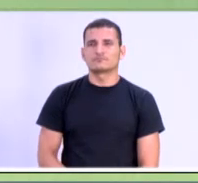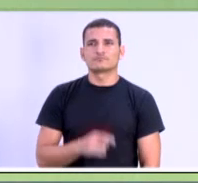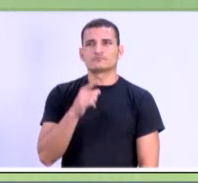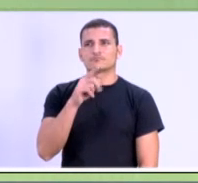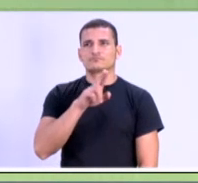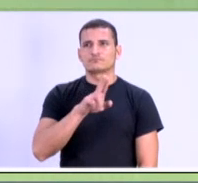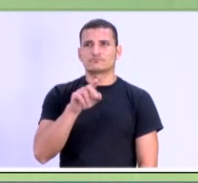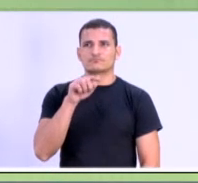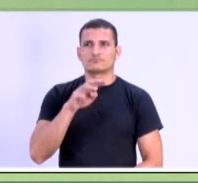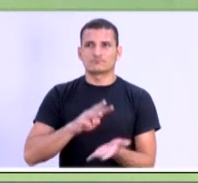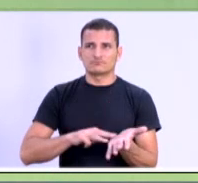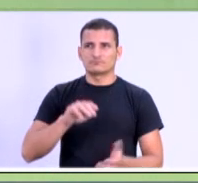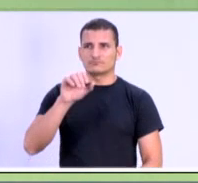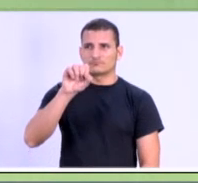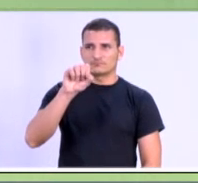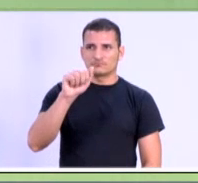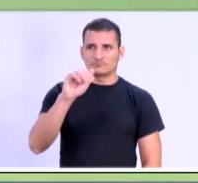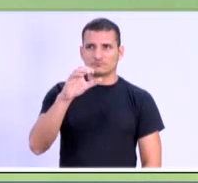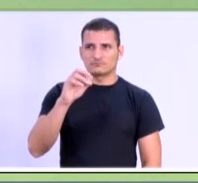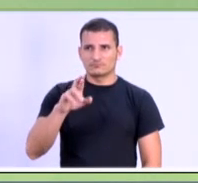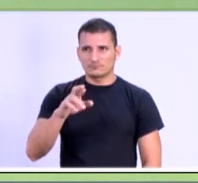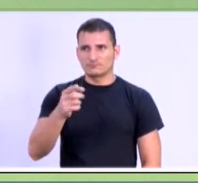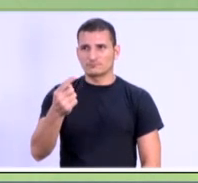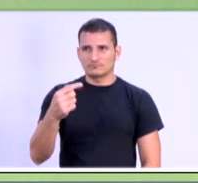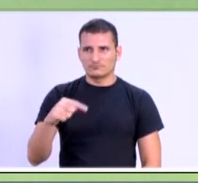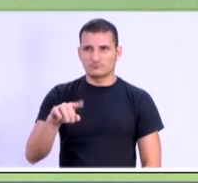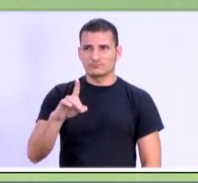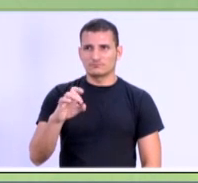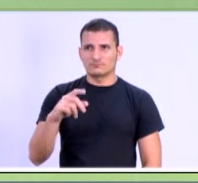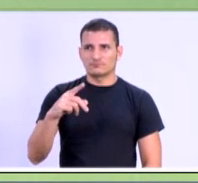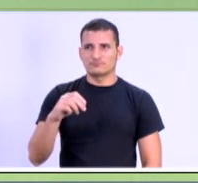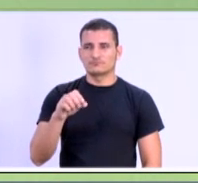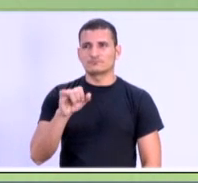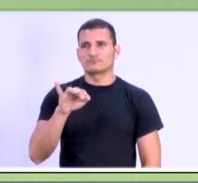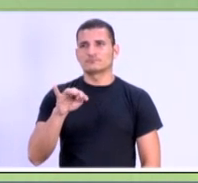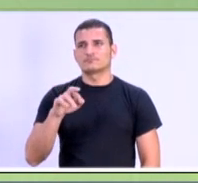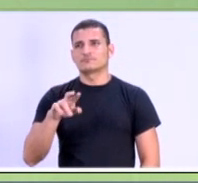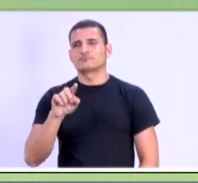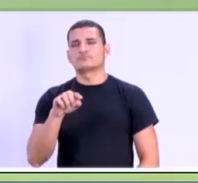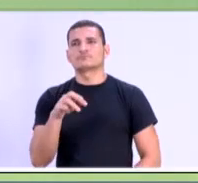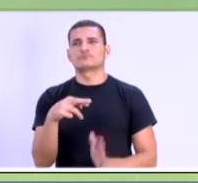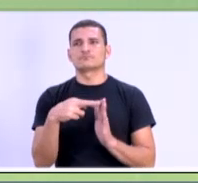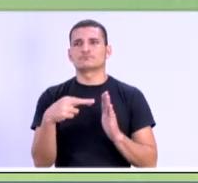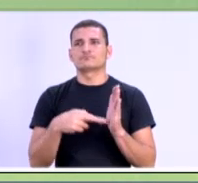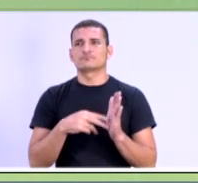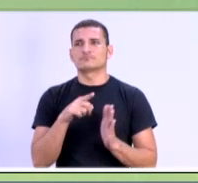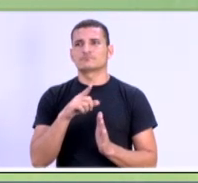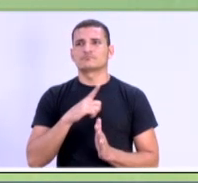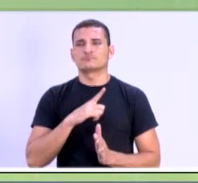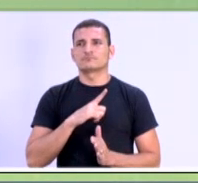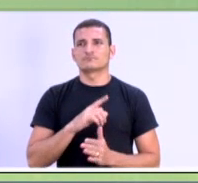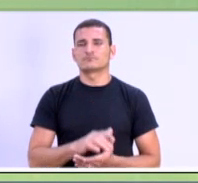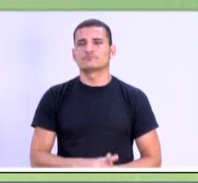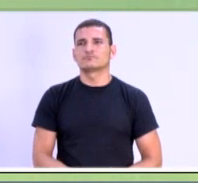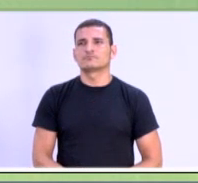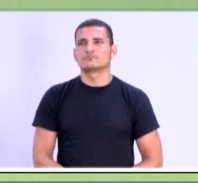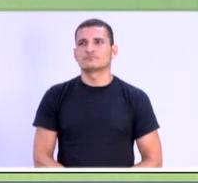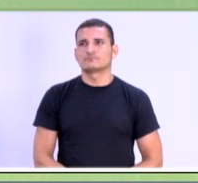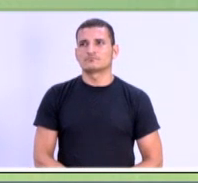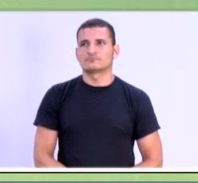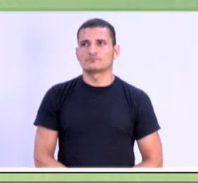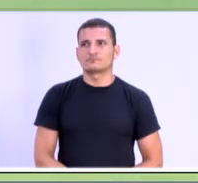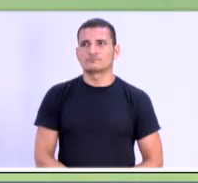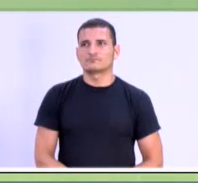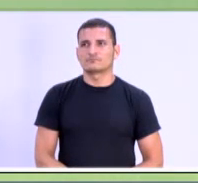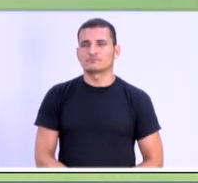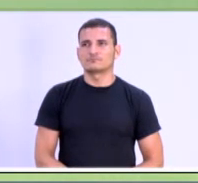chama sacar e o nome desse método chama depositar. Quais são os parâmetros desse método? Eu tenho um parâmetro aqui no método sacar. O nome do